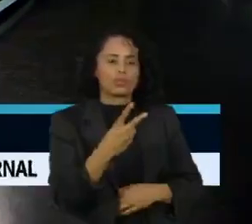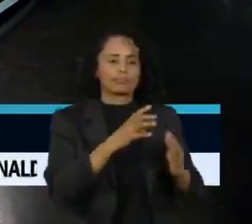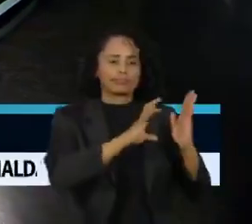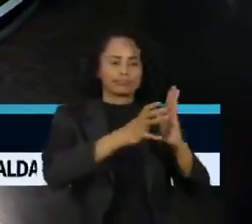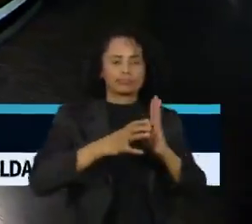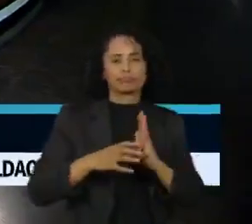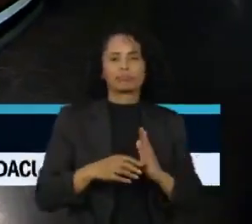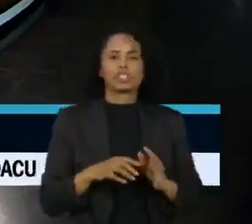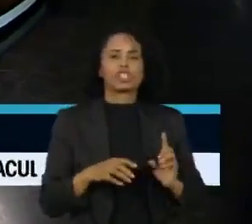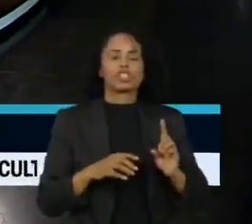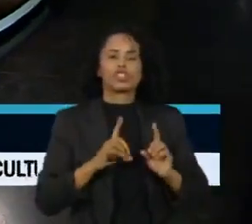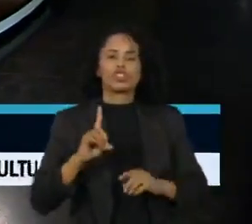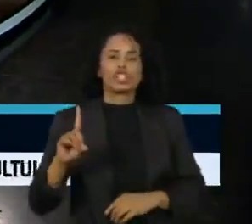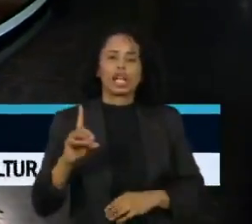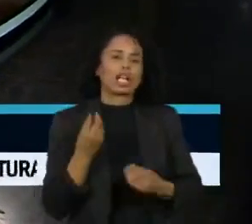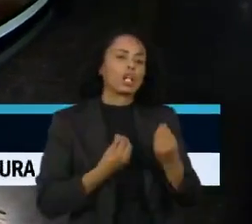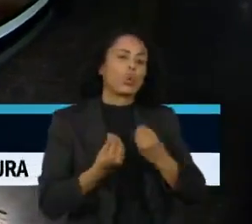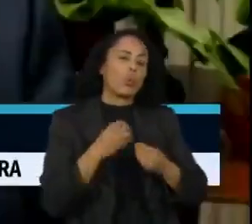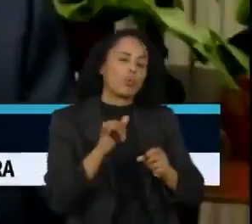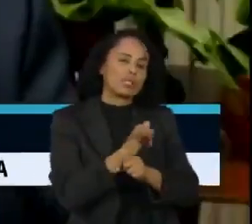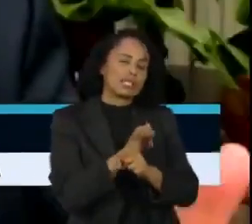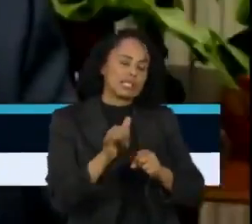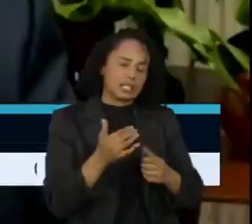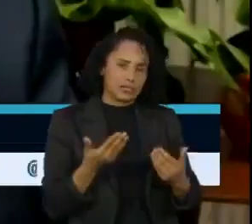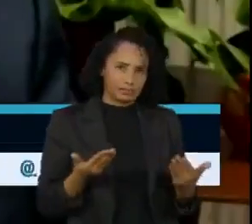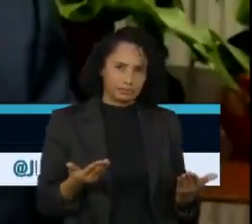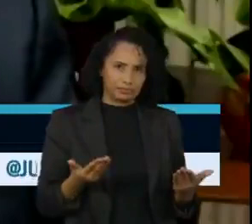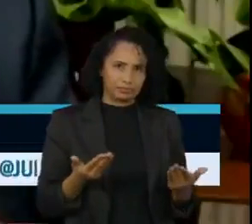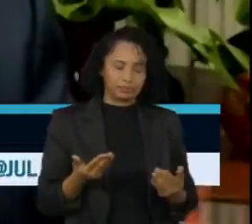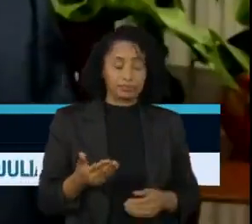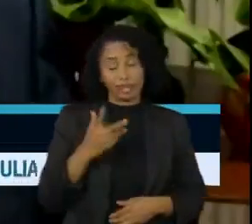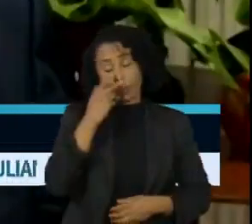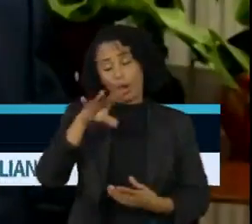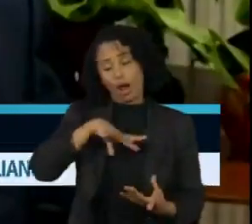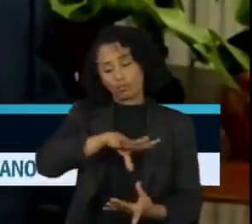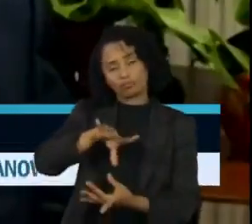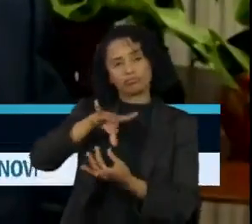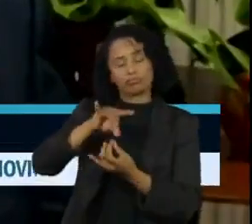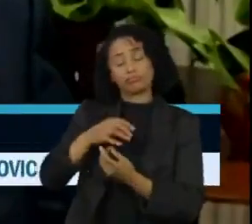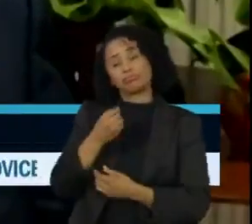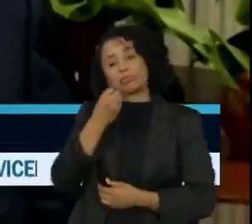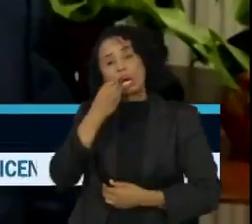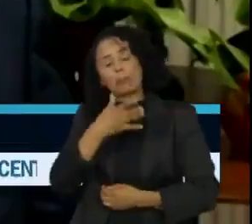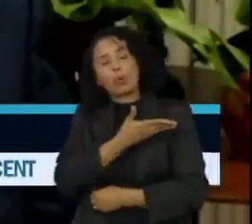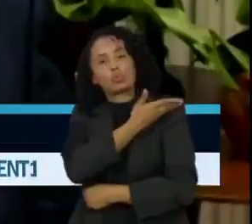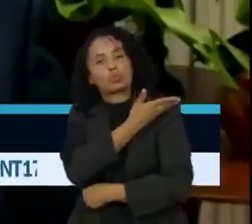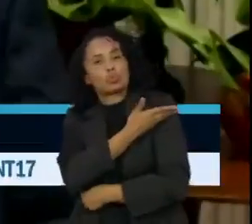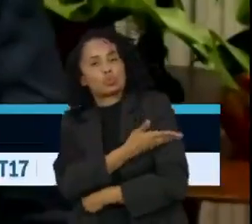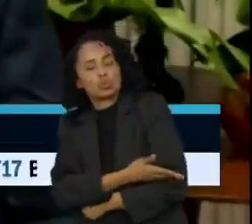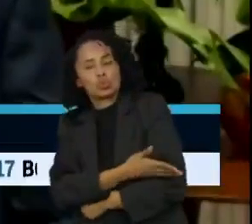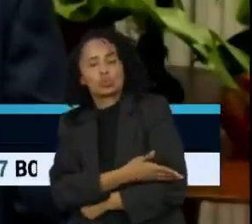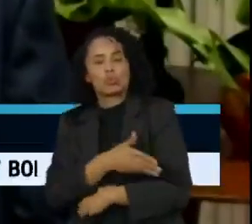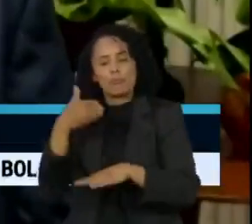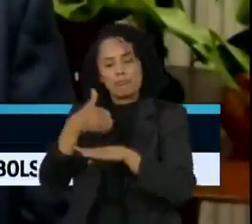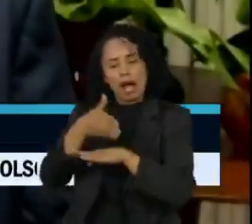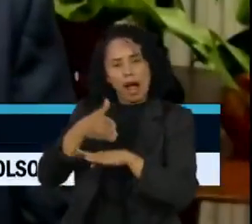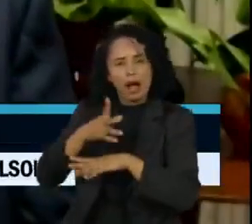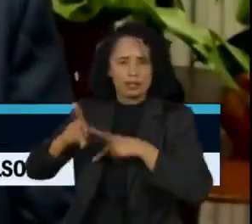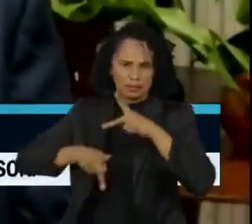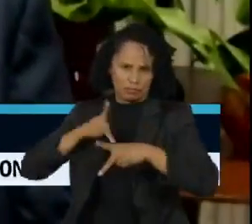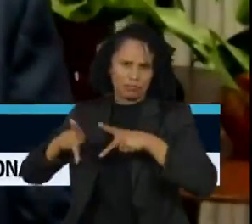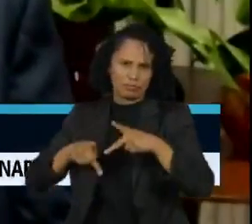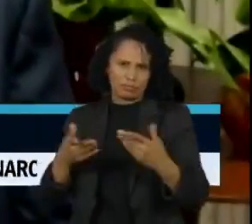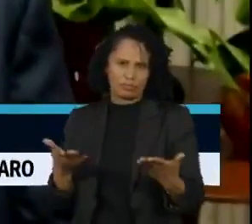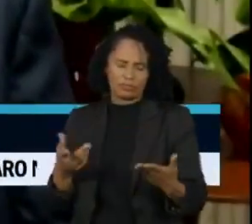direita? Olha, o bom na democracia é que atos venham à tona com a manifestação de parcelas da população, que é estranho,